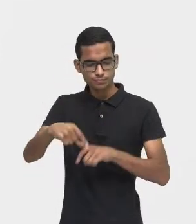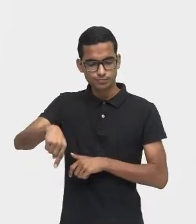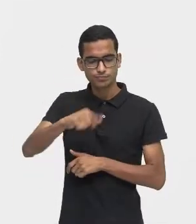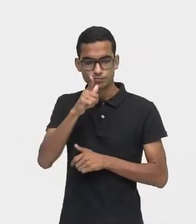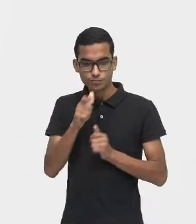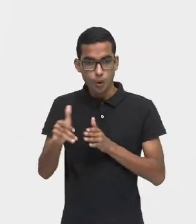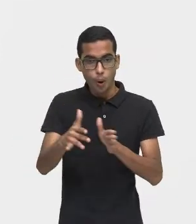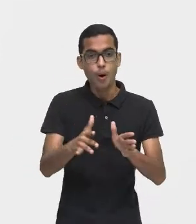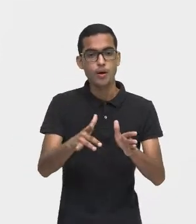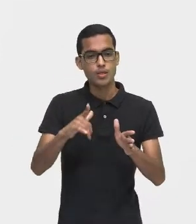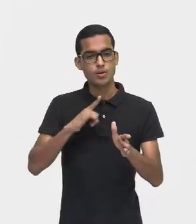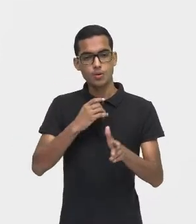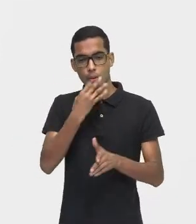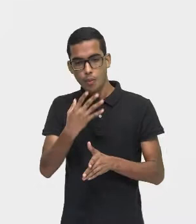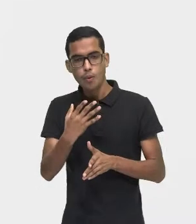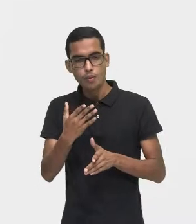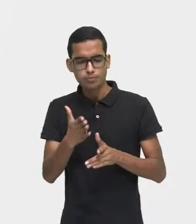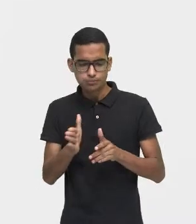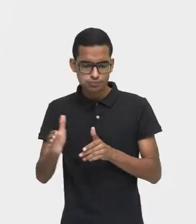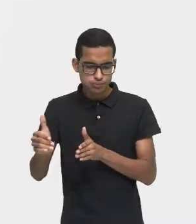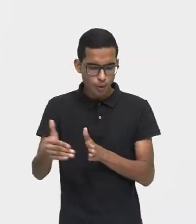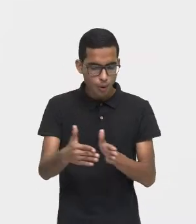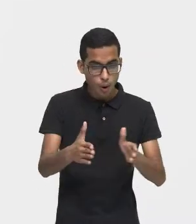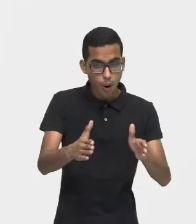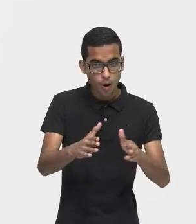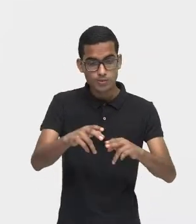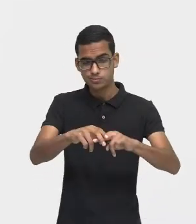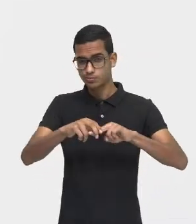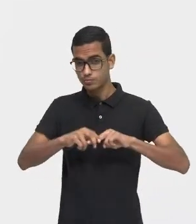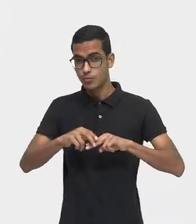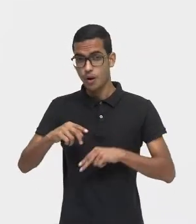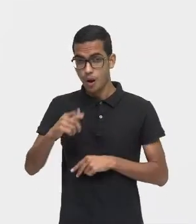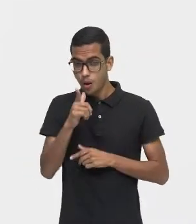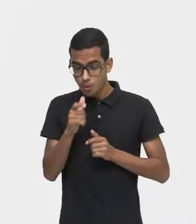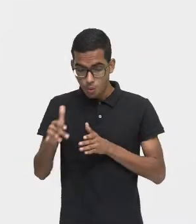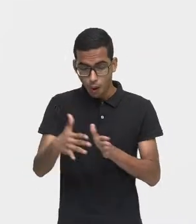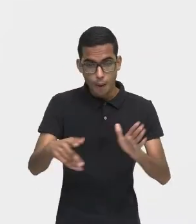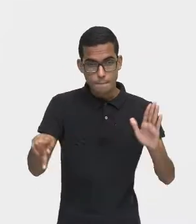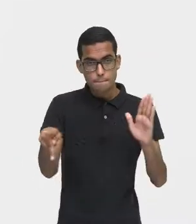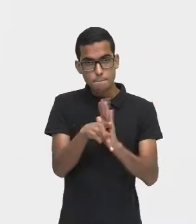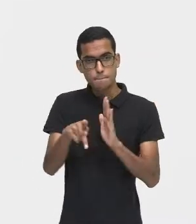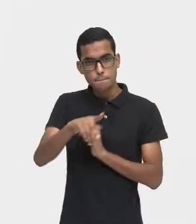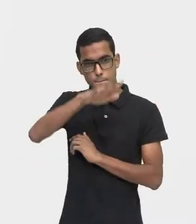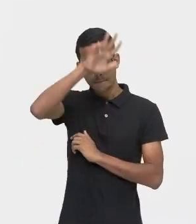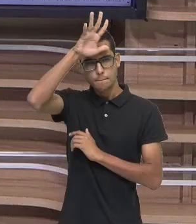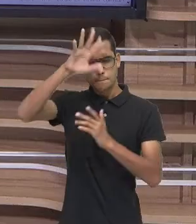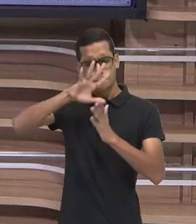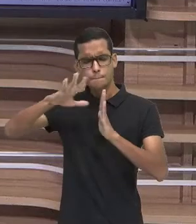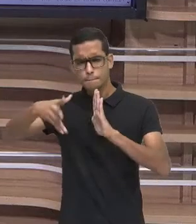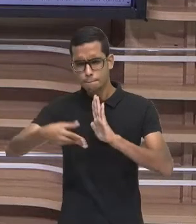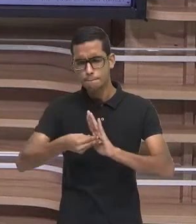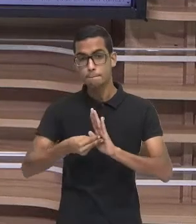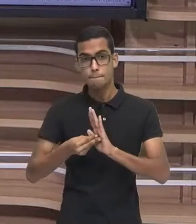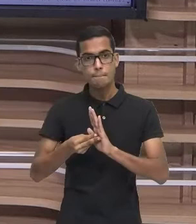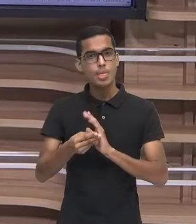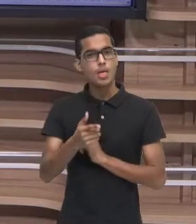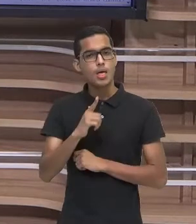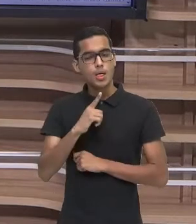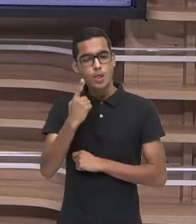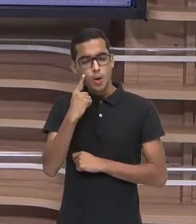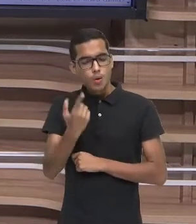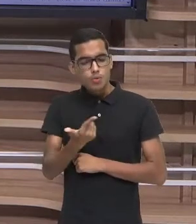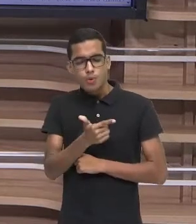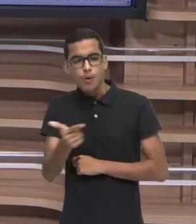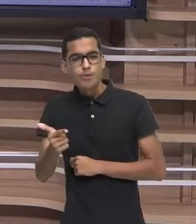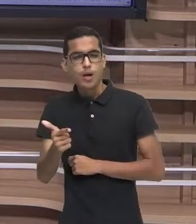boas condições de navegação, porque os nossos rios, a gente observa que não existe, né, tanta parte